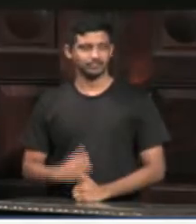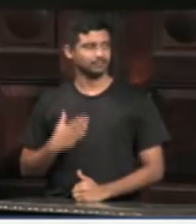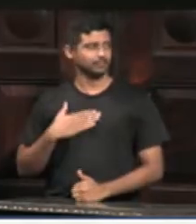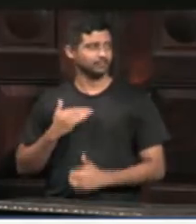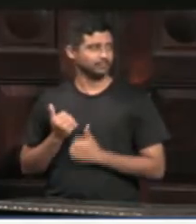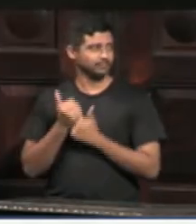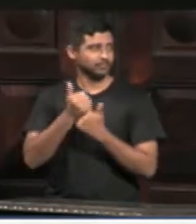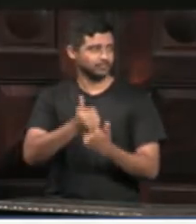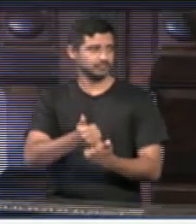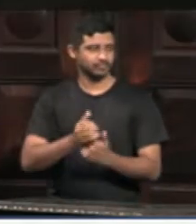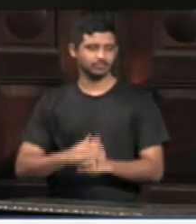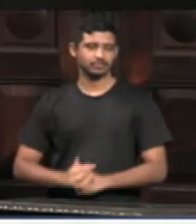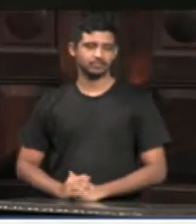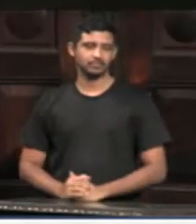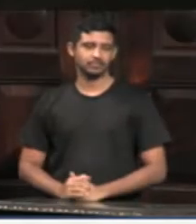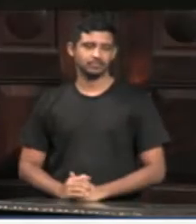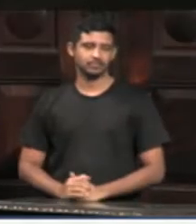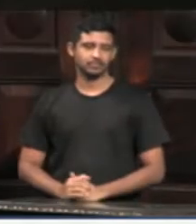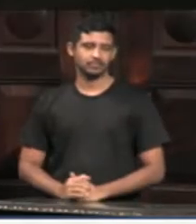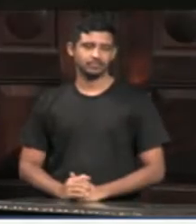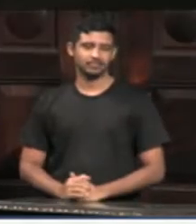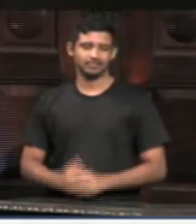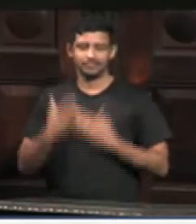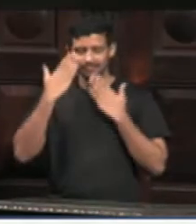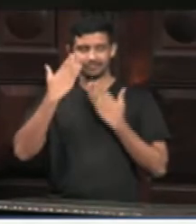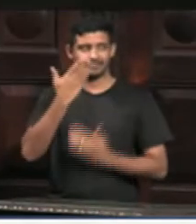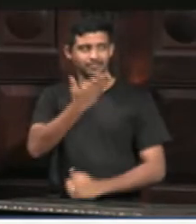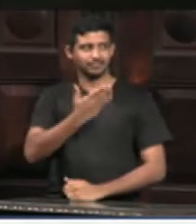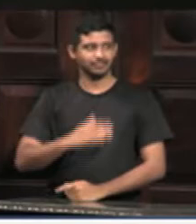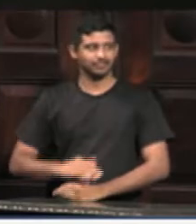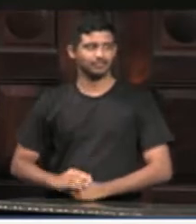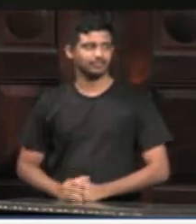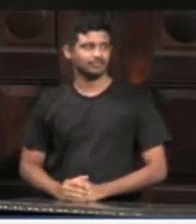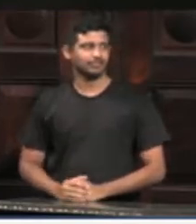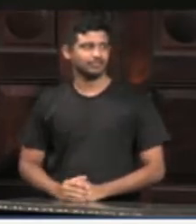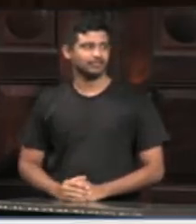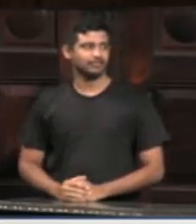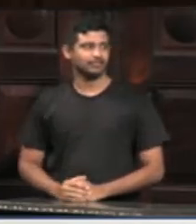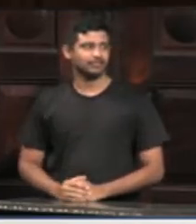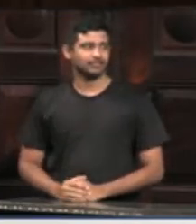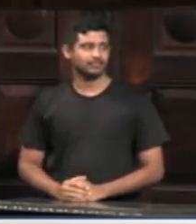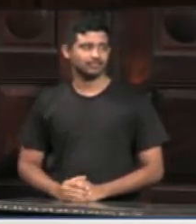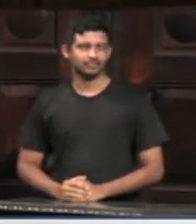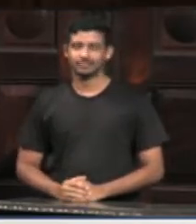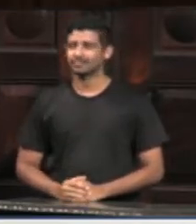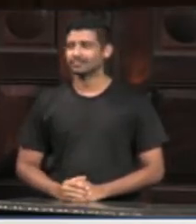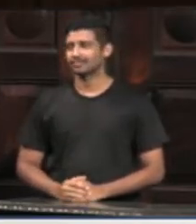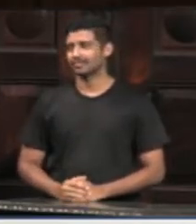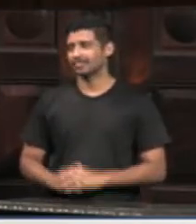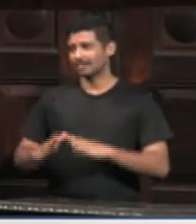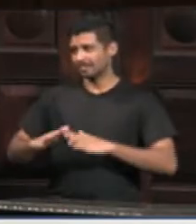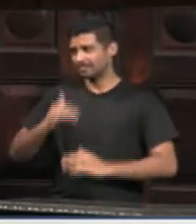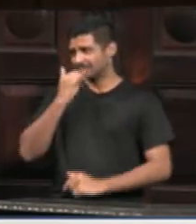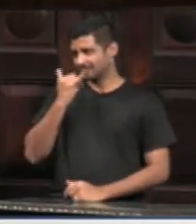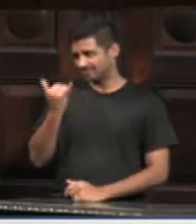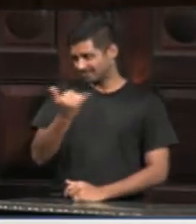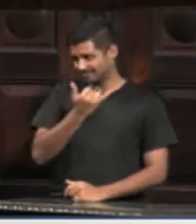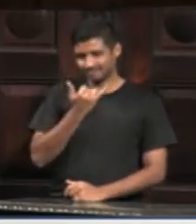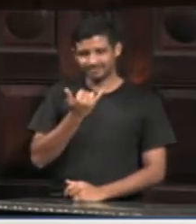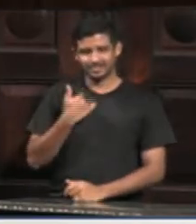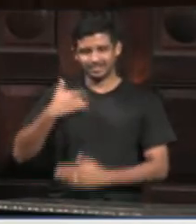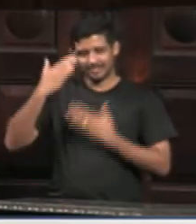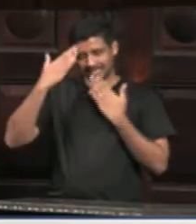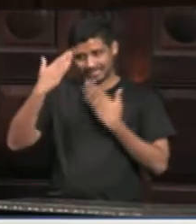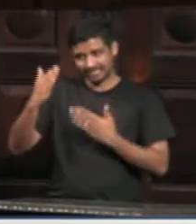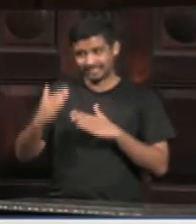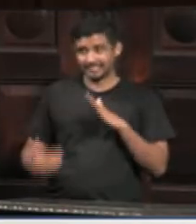apoio no sentido de buscarmos o consenso, agradecendo as palavras de Vossa Excelência. Estamos juntos. Deputado Luiz Paulo, pedindo perdão, eu encerro. Agradeço a tolerância. O